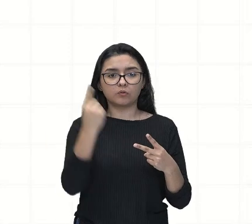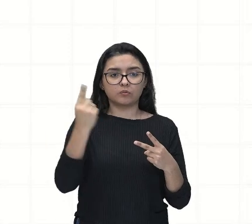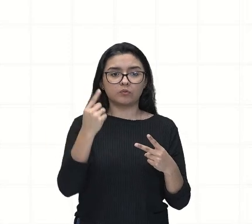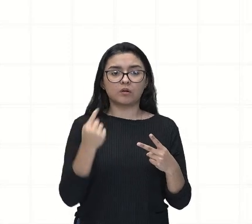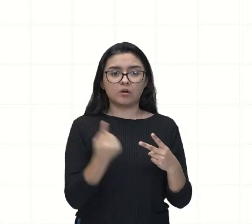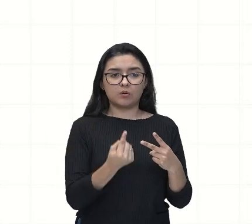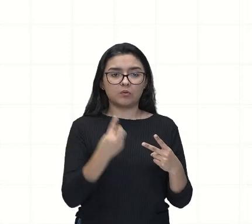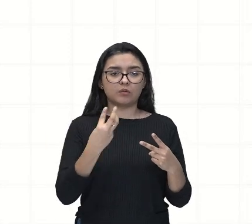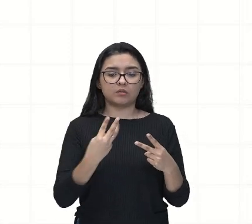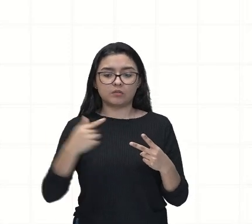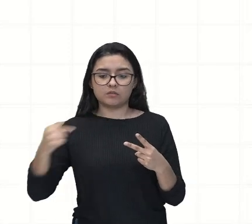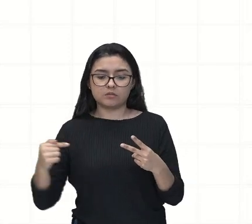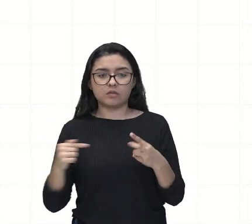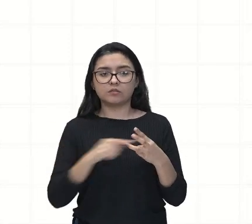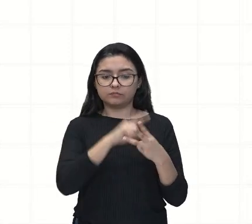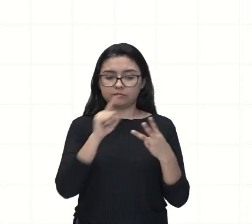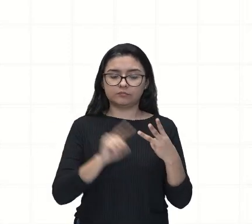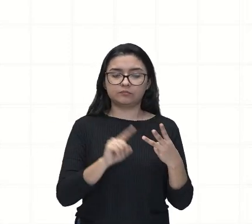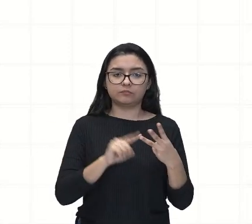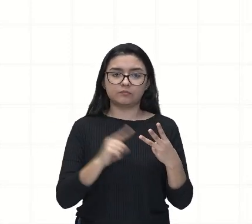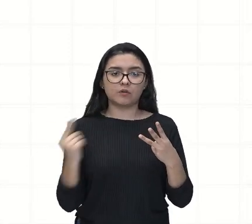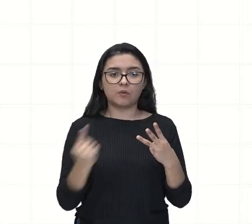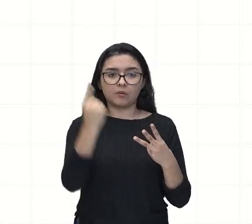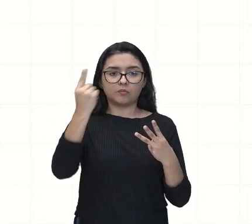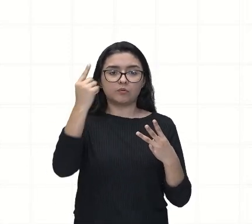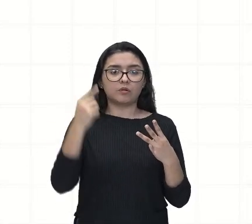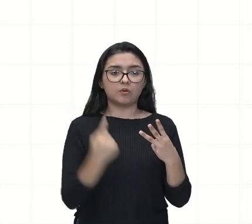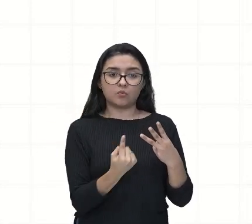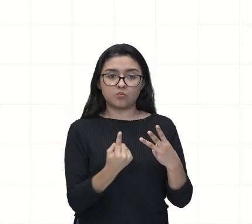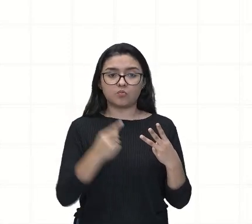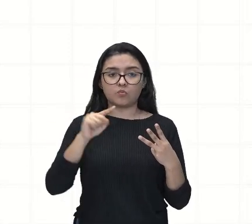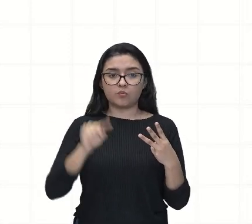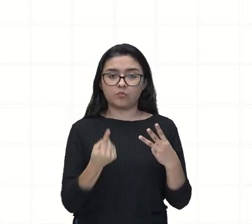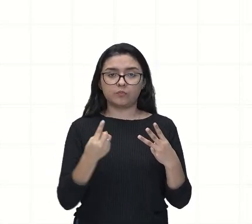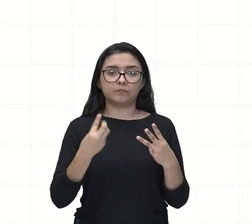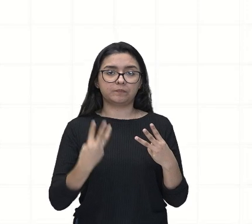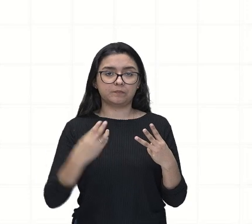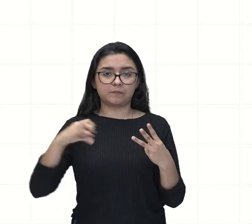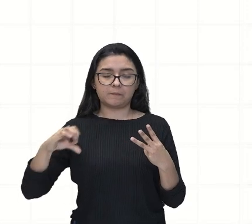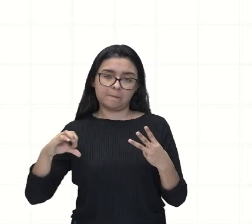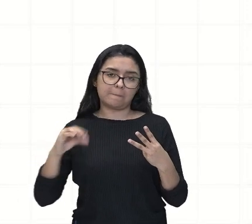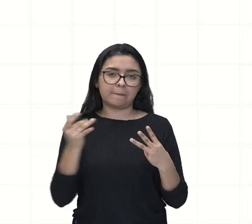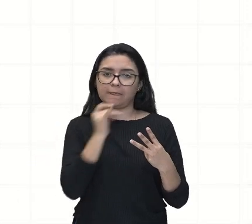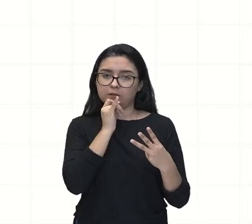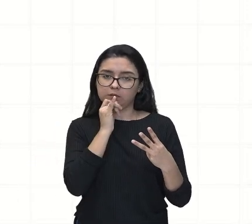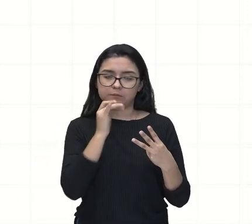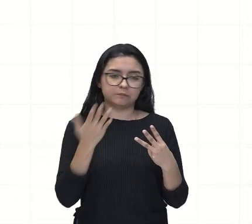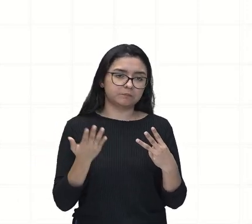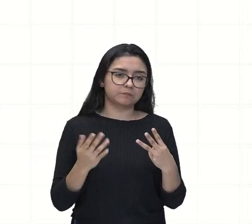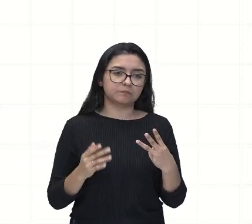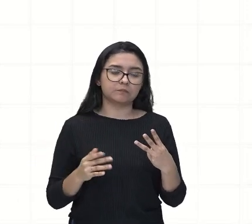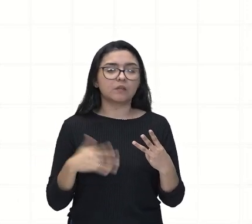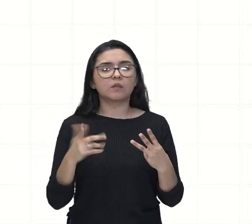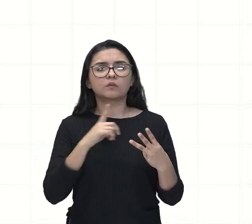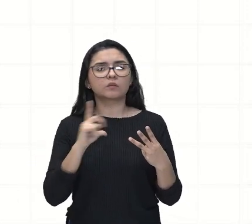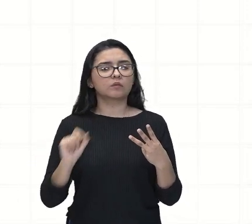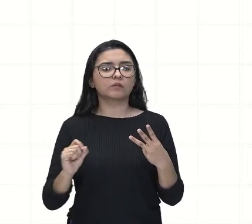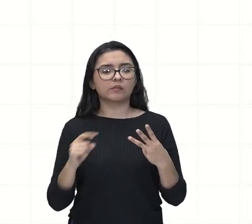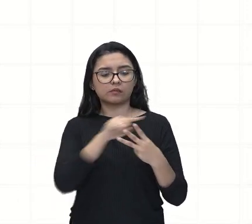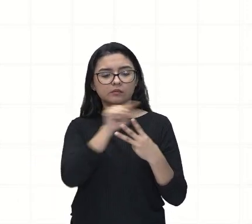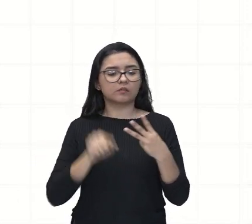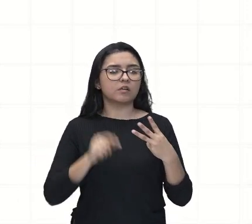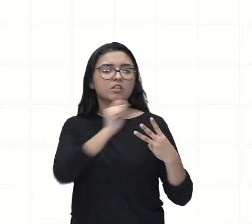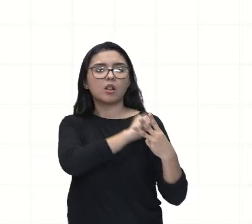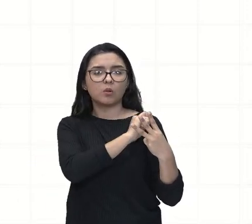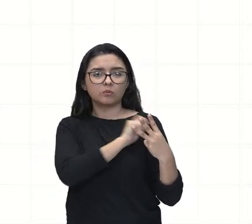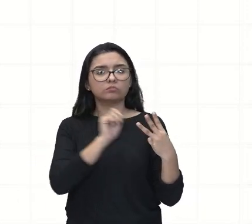1,37 e posso ter o aluno com altura de 1,39, por exemplo. Então, eu tenho 3 alunos